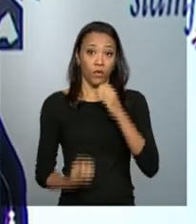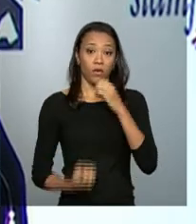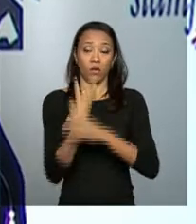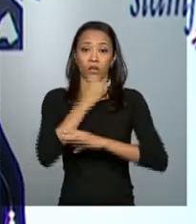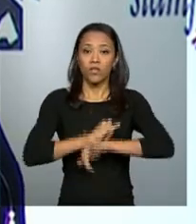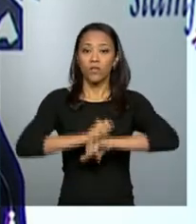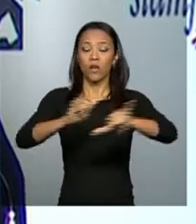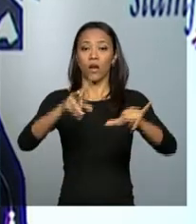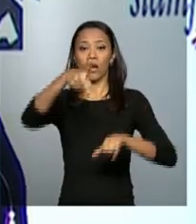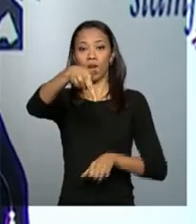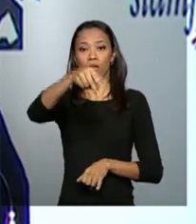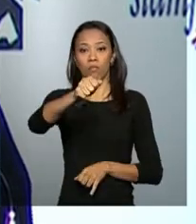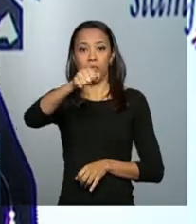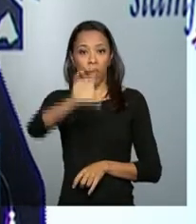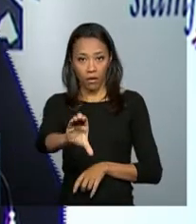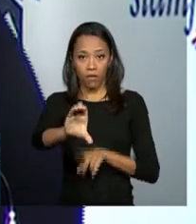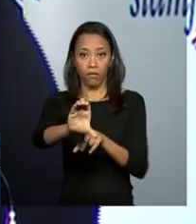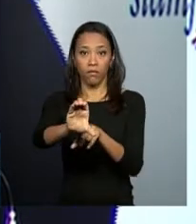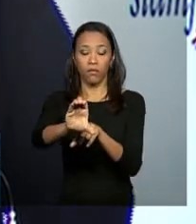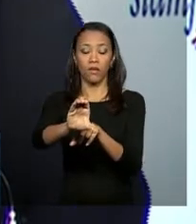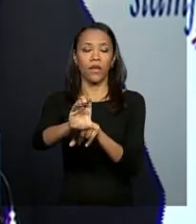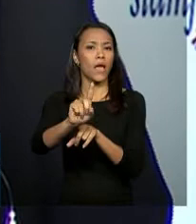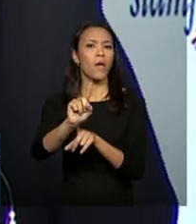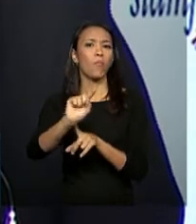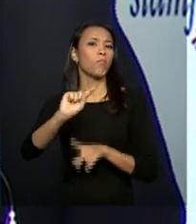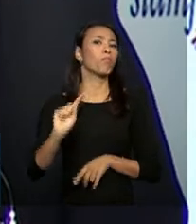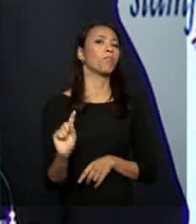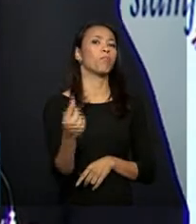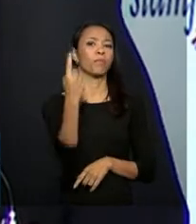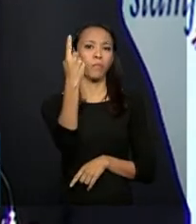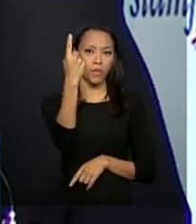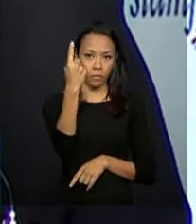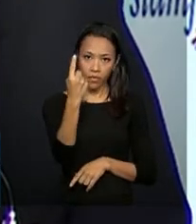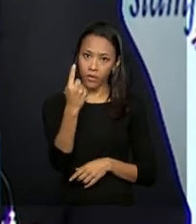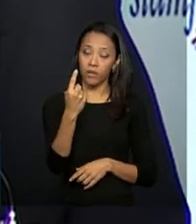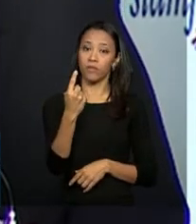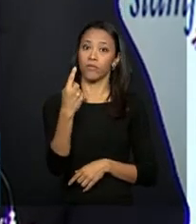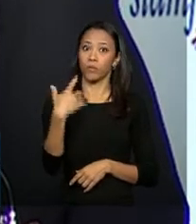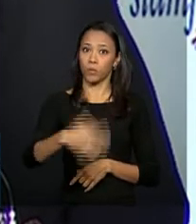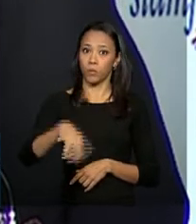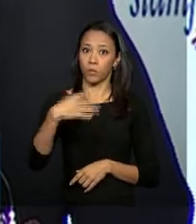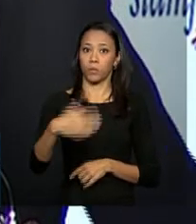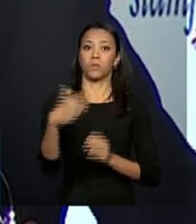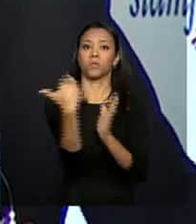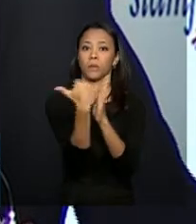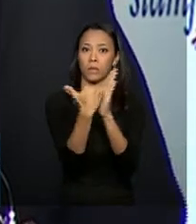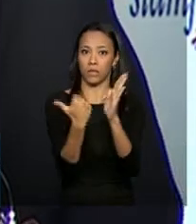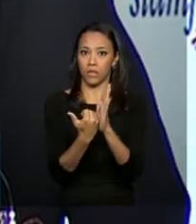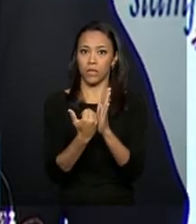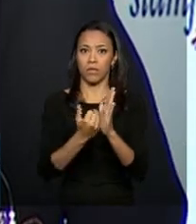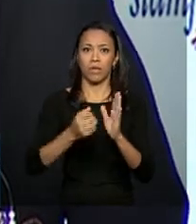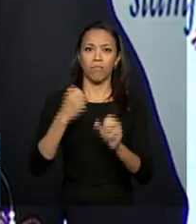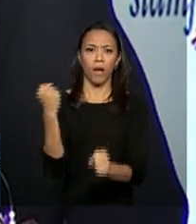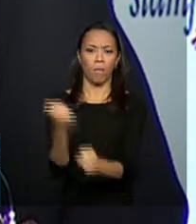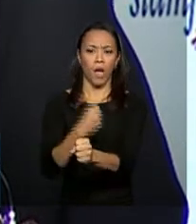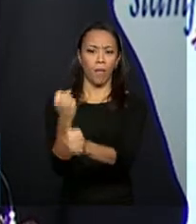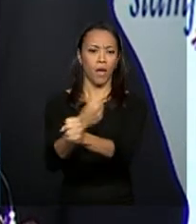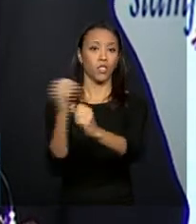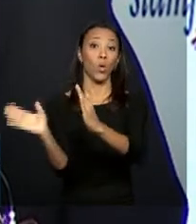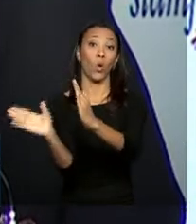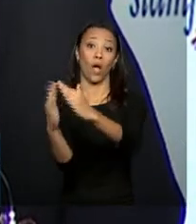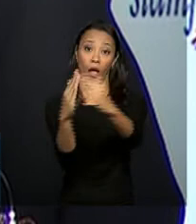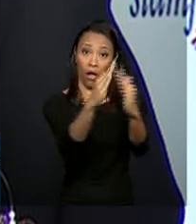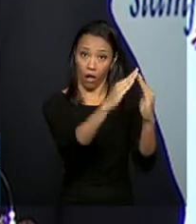lançado, o PAC era o primeiro grande programa de infraestrutura que o Brasil